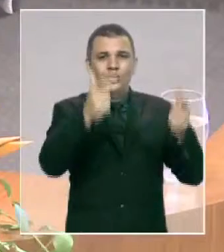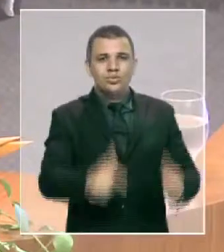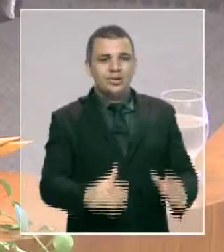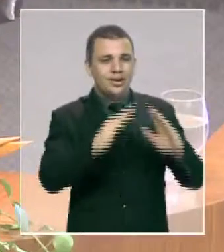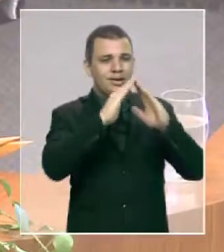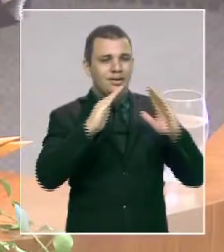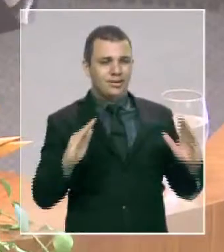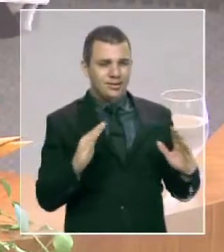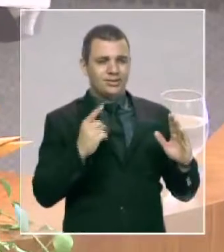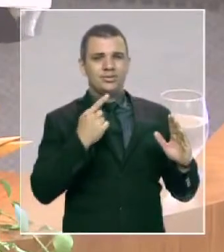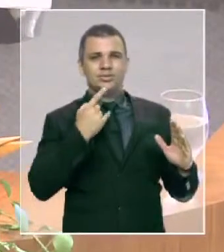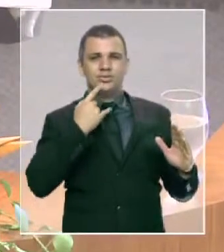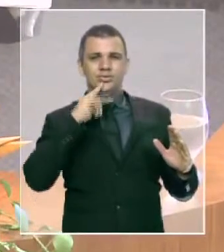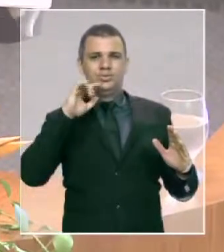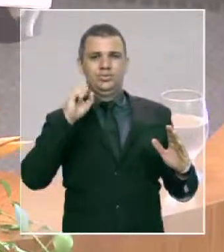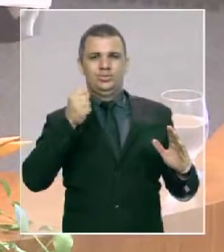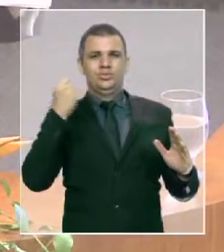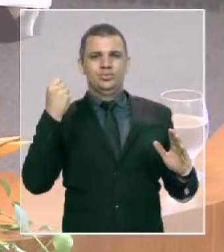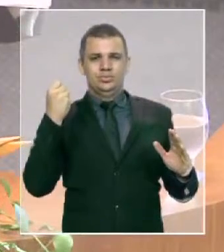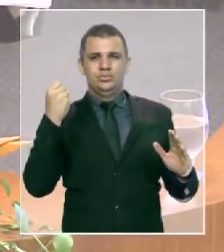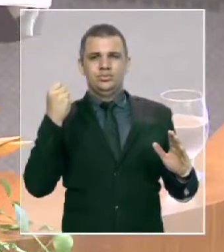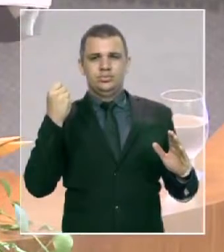uma choperia.